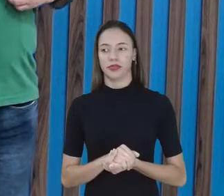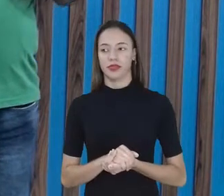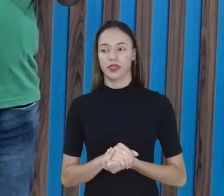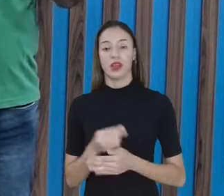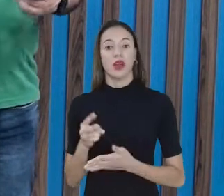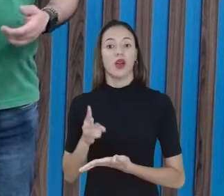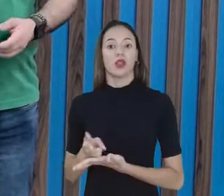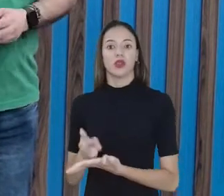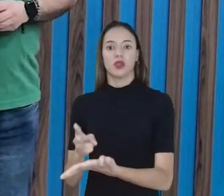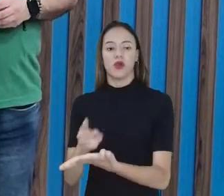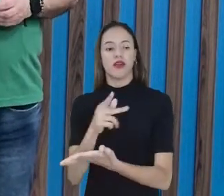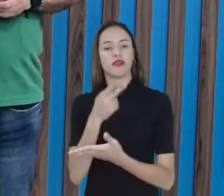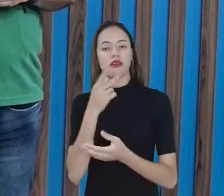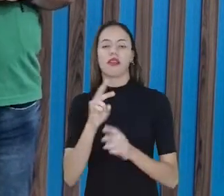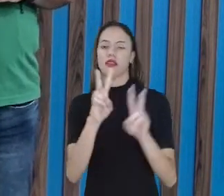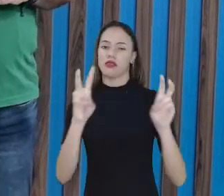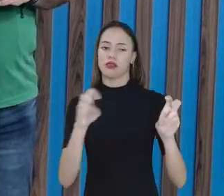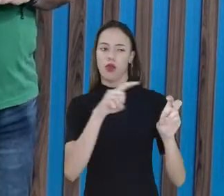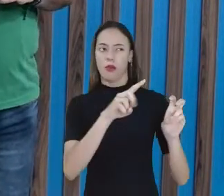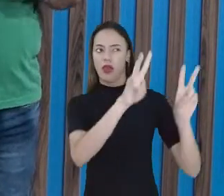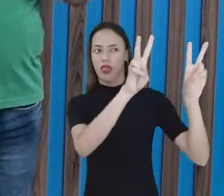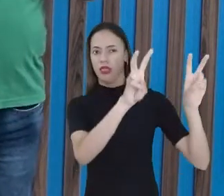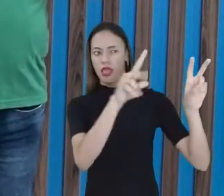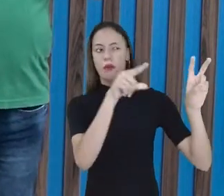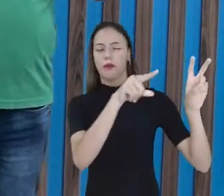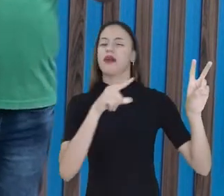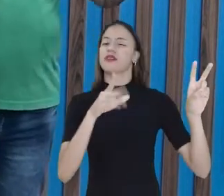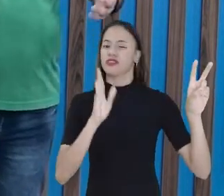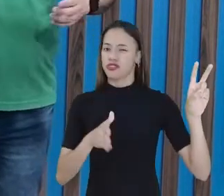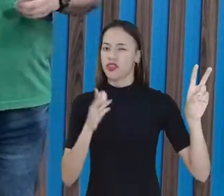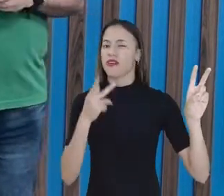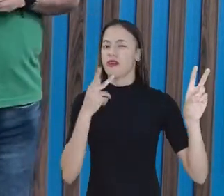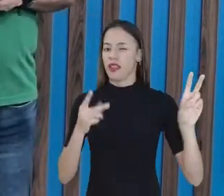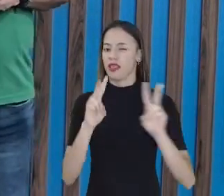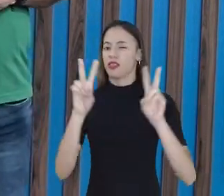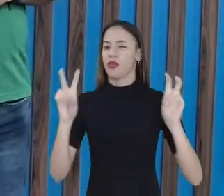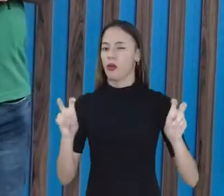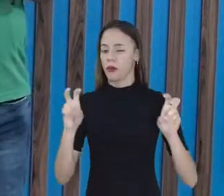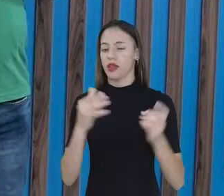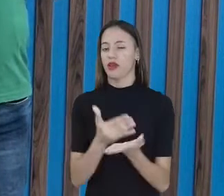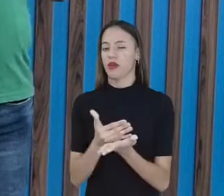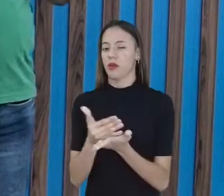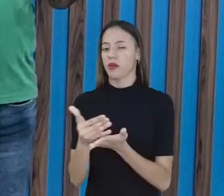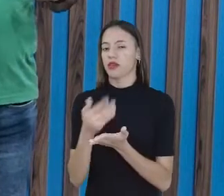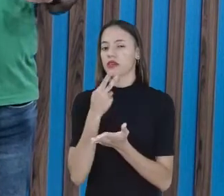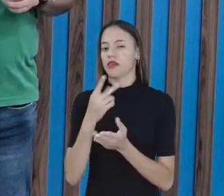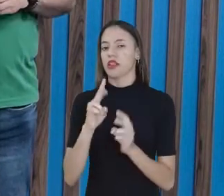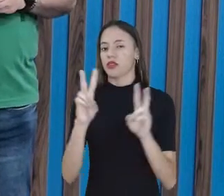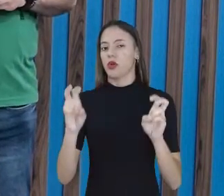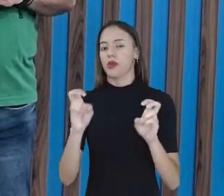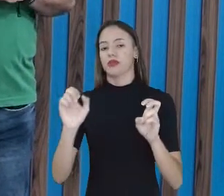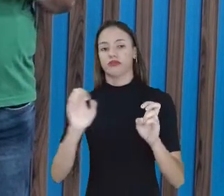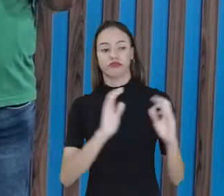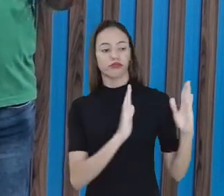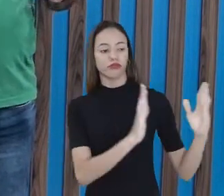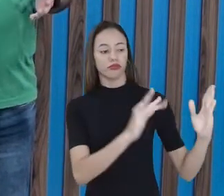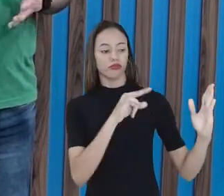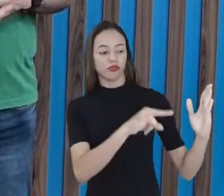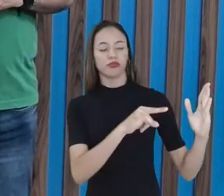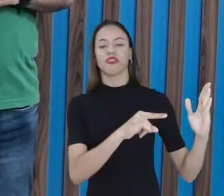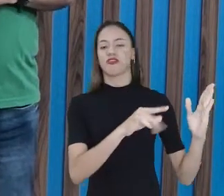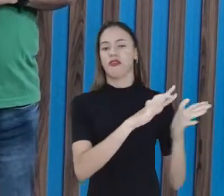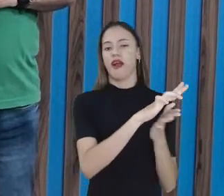aí a uma temática que a gente vem trabalhando. Nós começamos, a trabalhar um bloco de